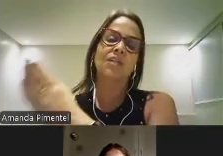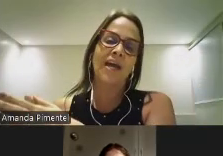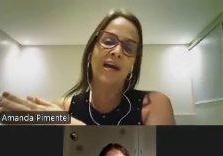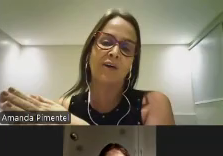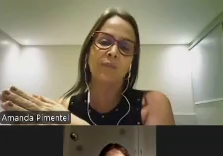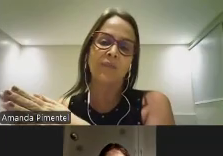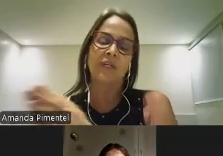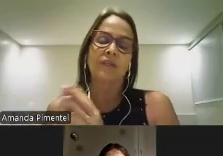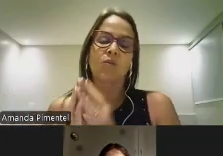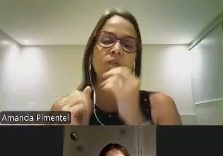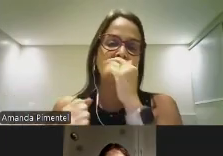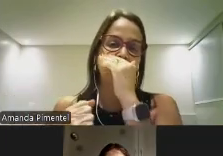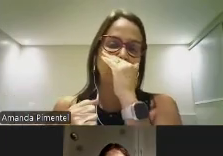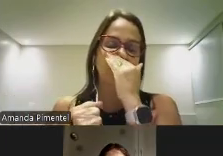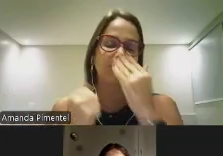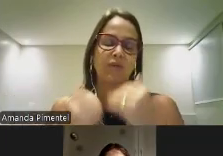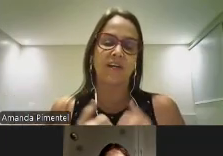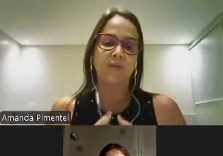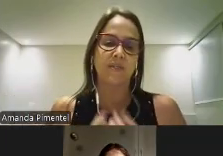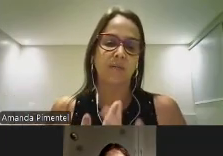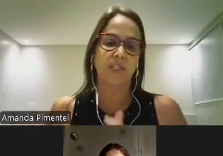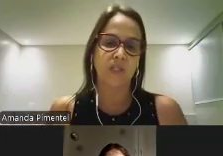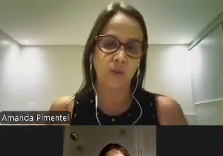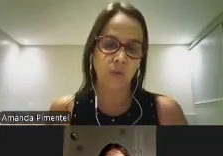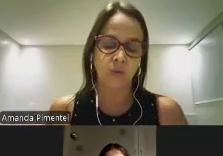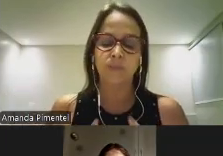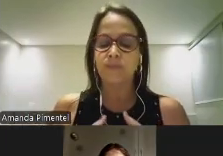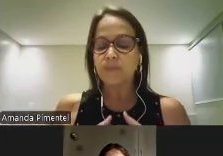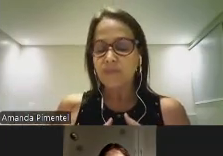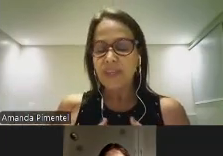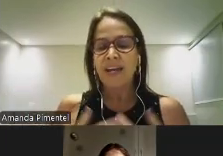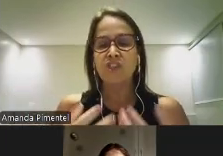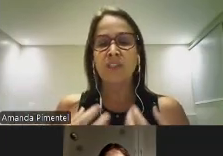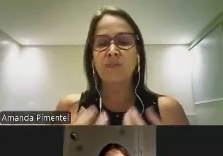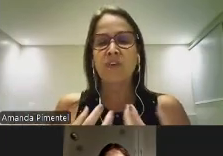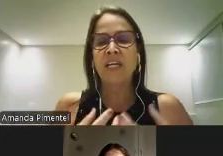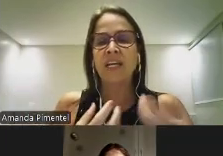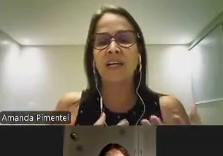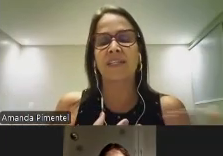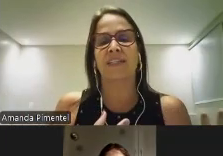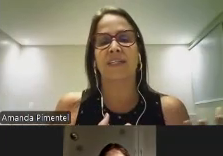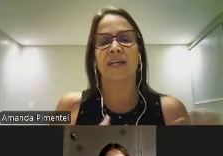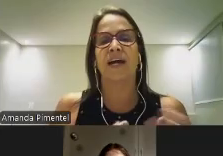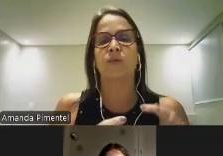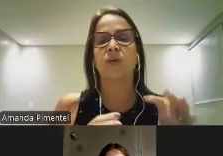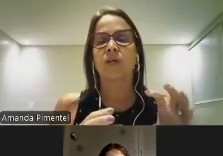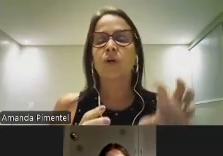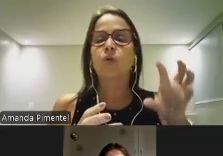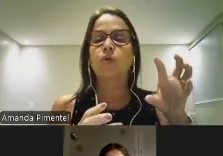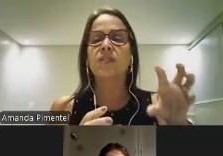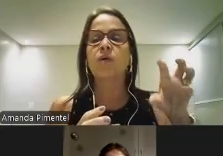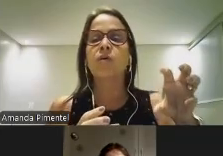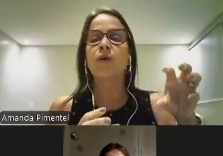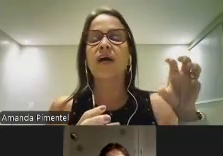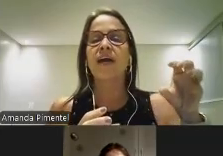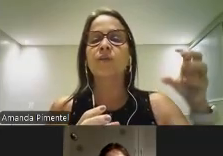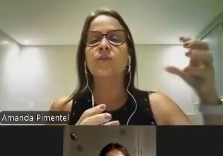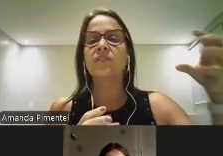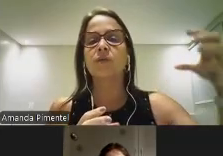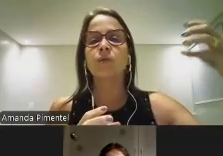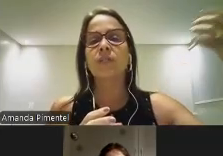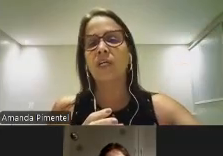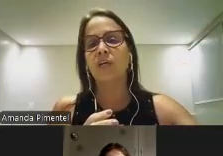que seja ideal. Então, quando a gente, por exemplo, faz um exame de sono, a gente vem lá detectado se houve